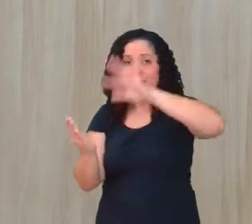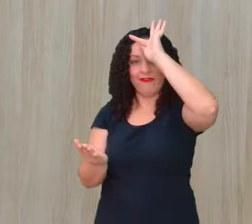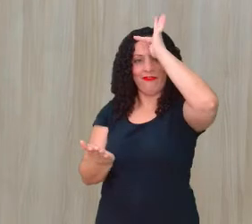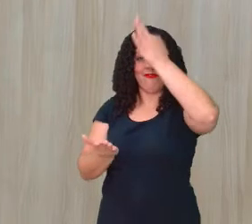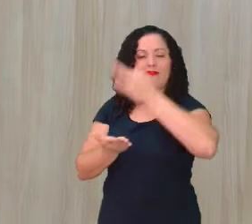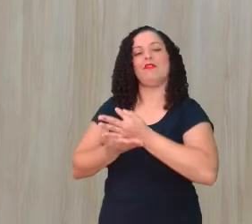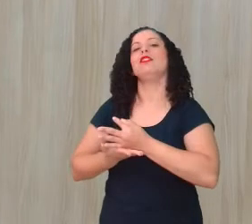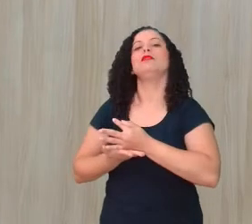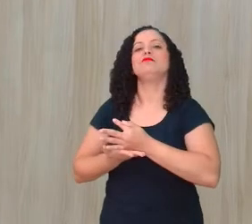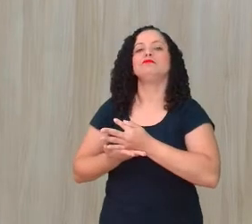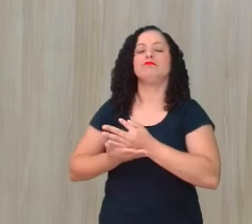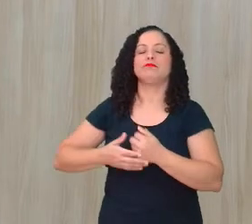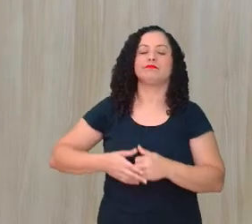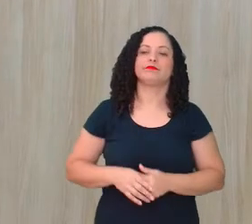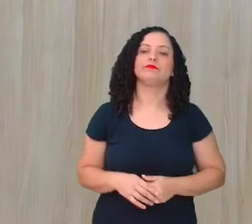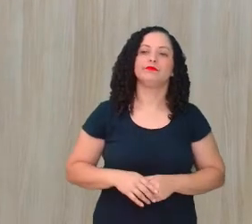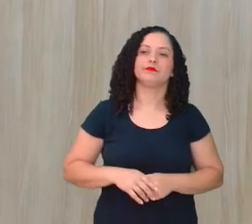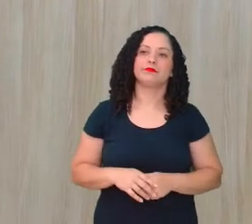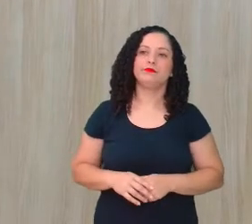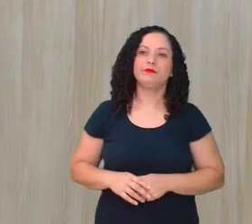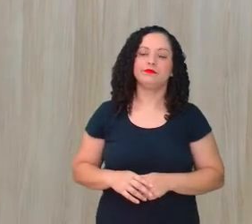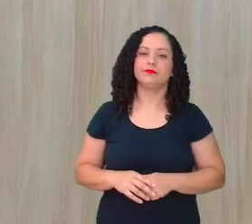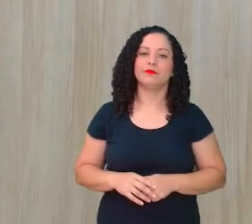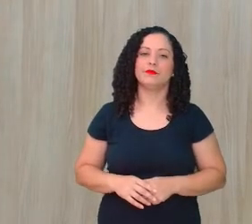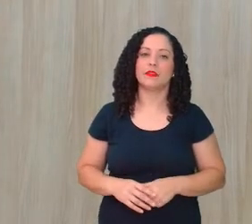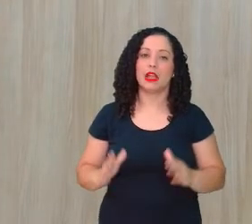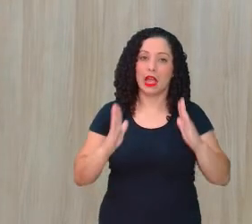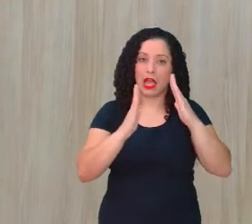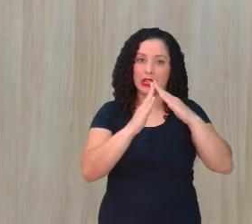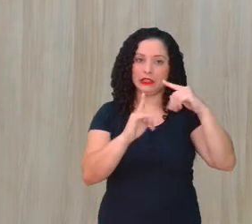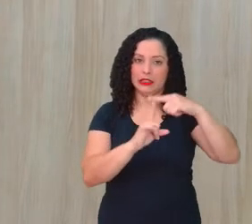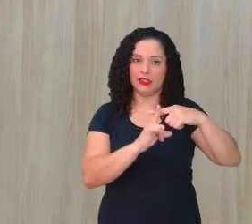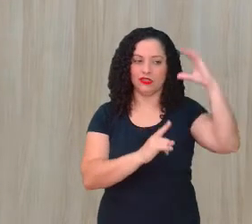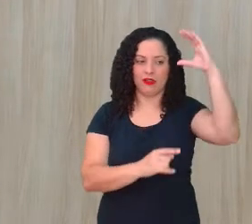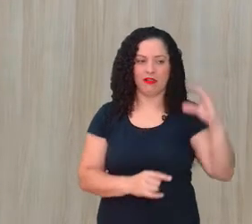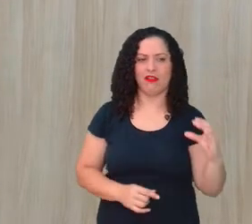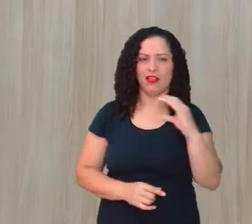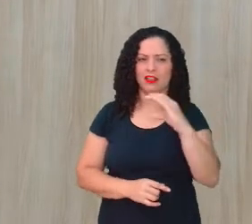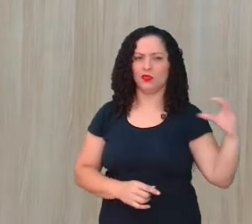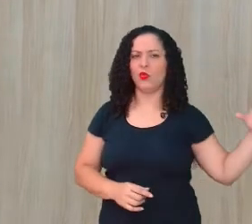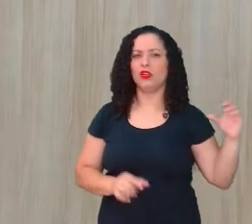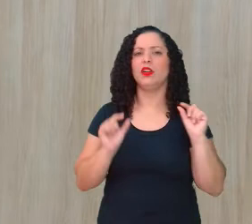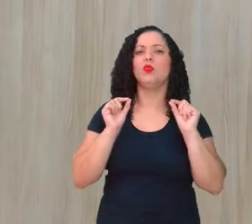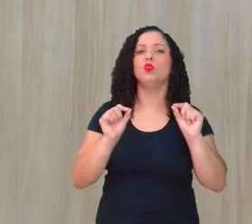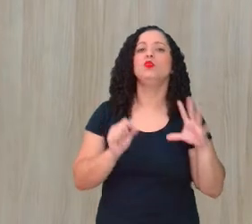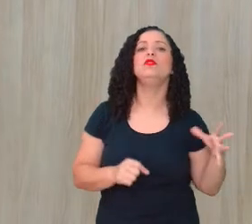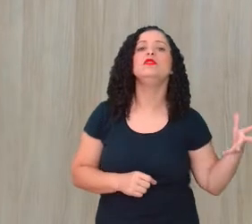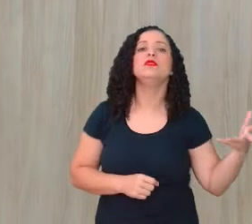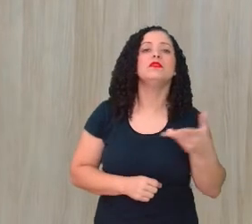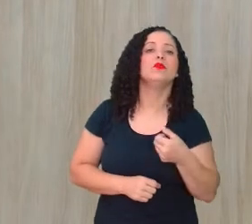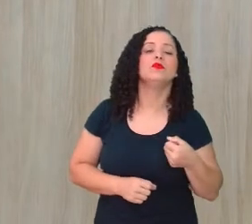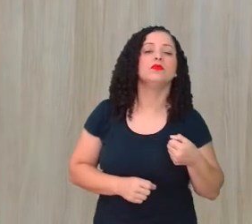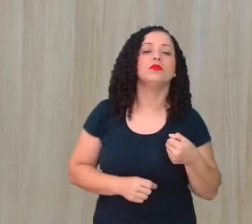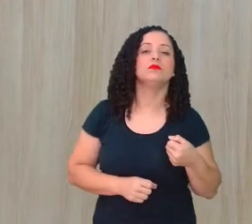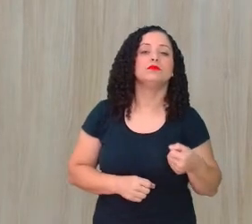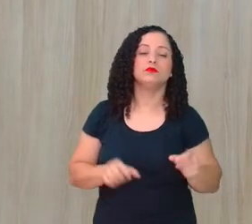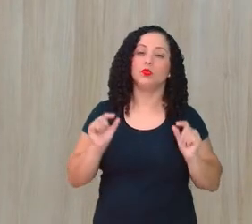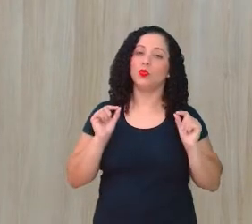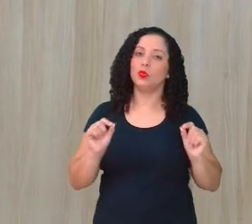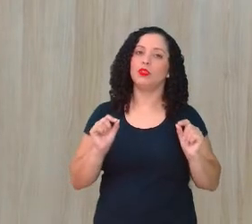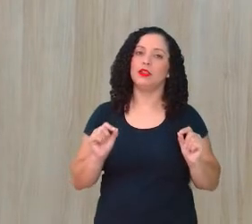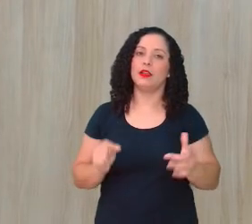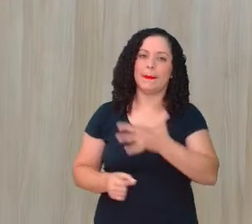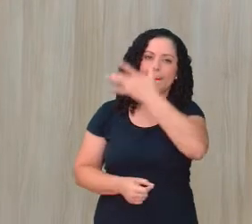como porque veja, para a Igreja Católica, né, o que é que salva um fiel?